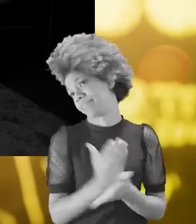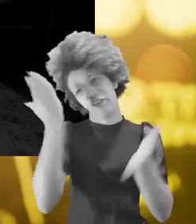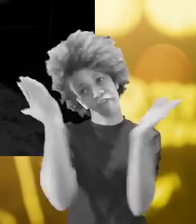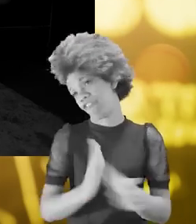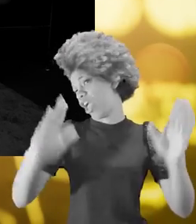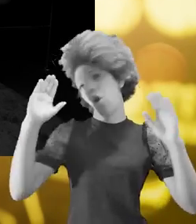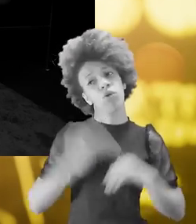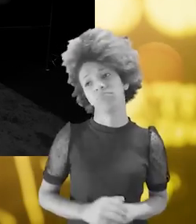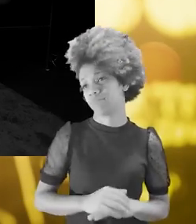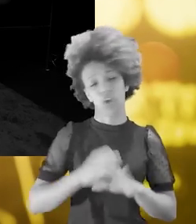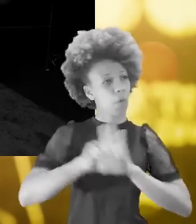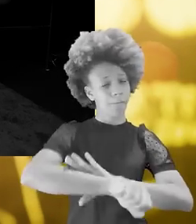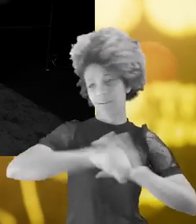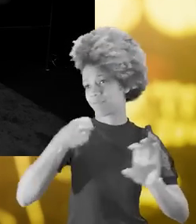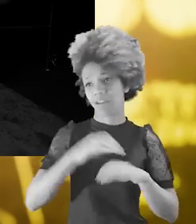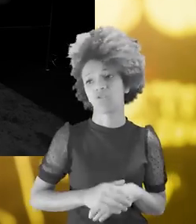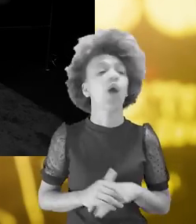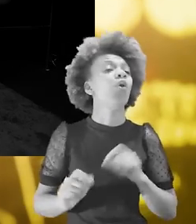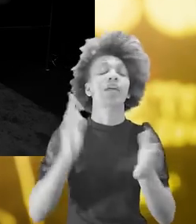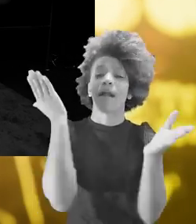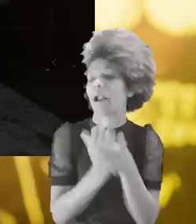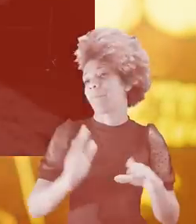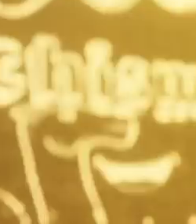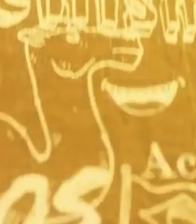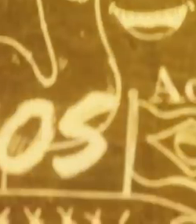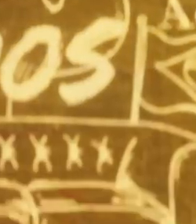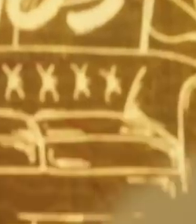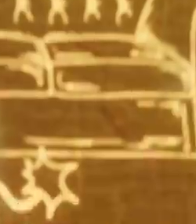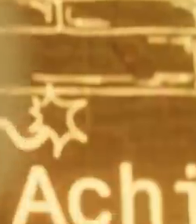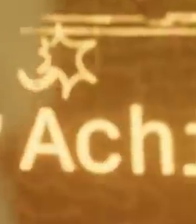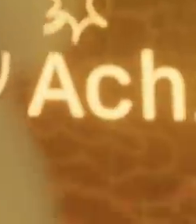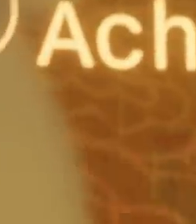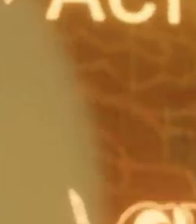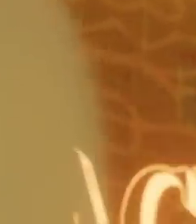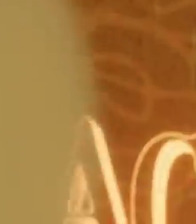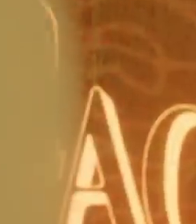basquete brasileiro o que ferrou o basquete brasileiro foi um muro de Berlim